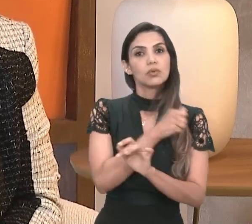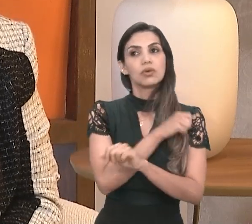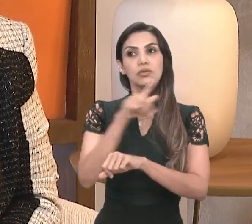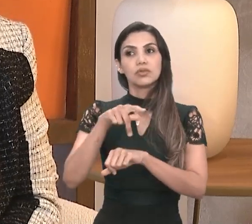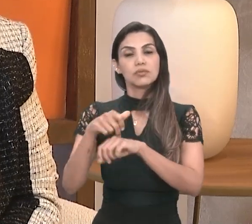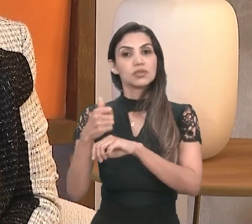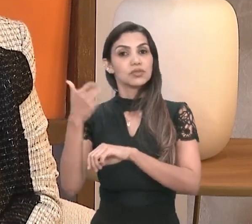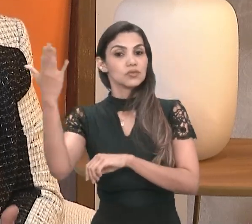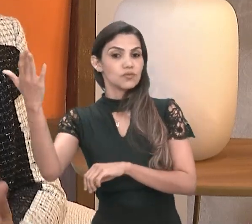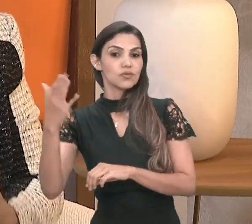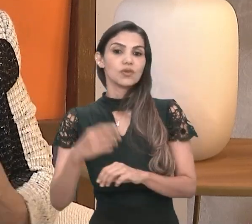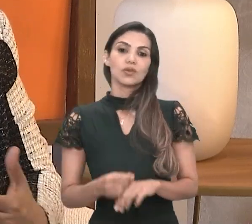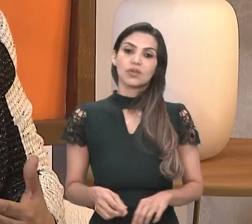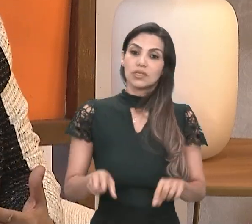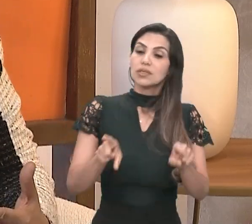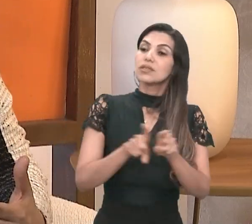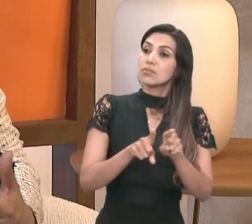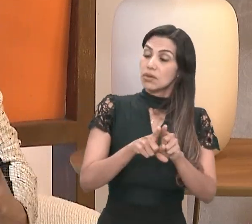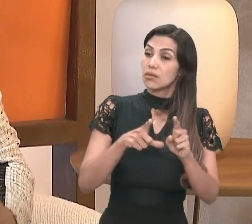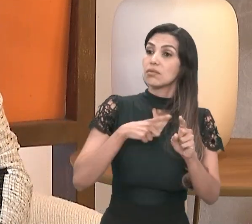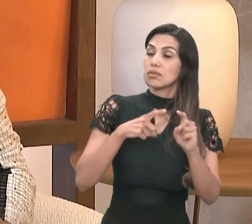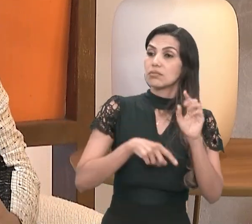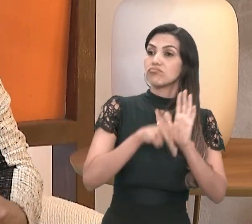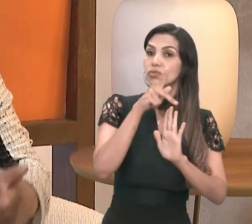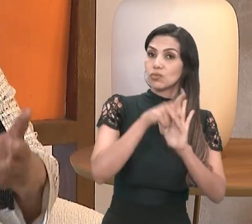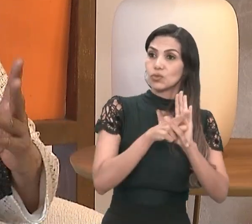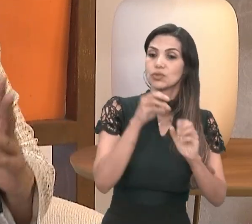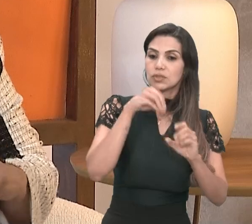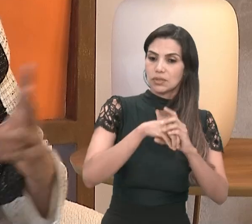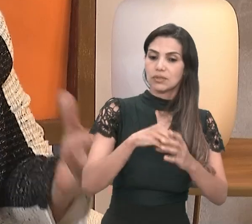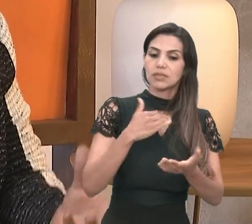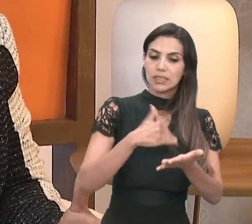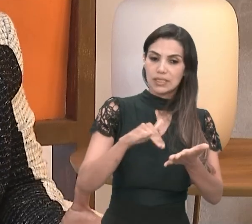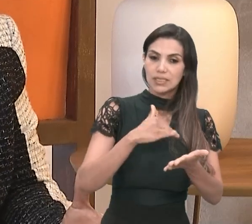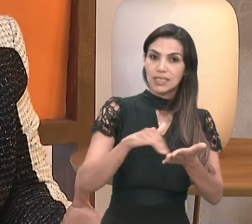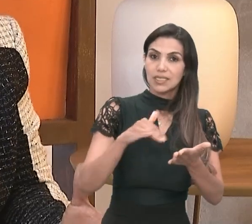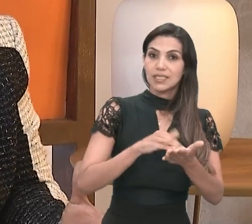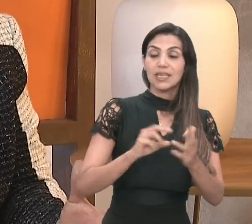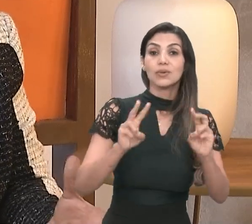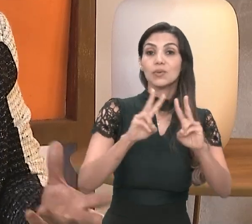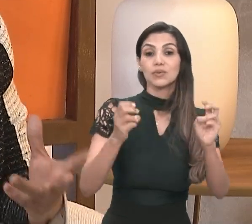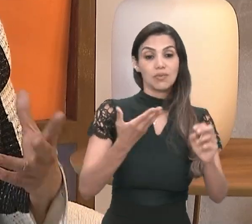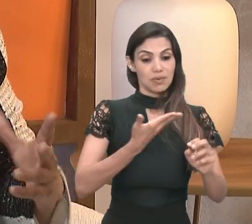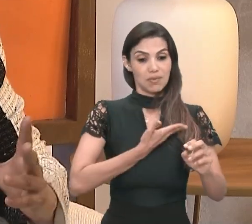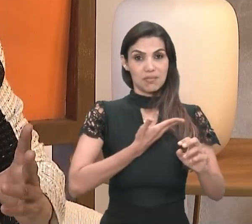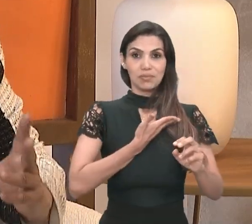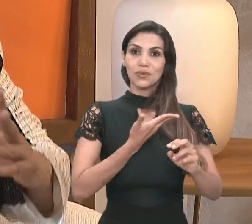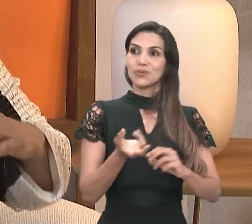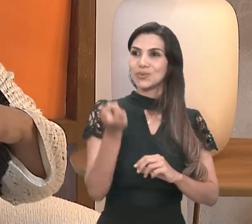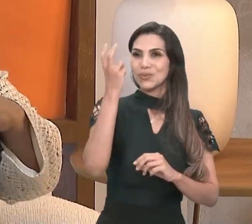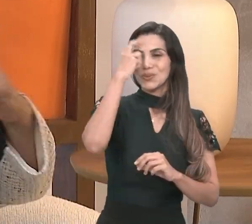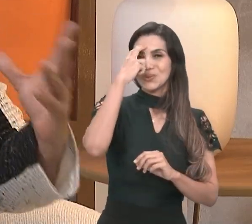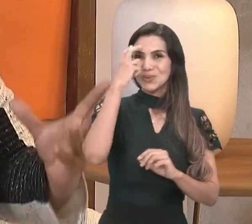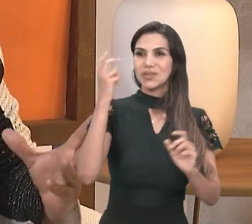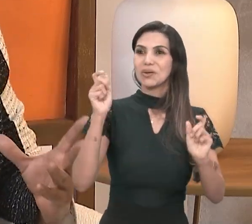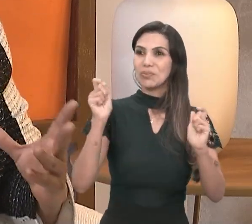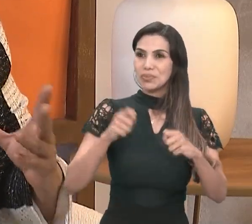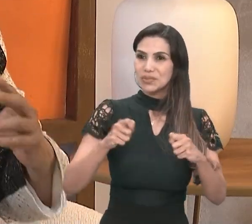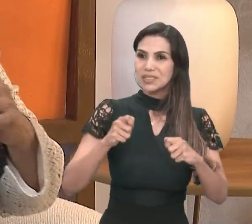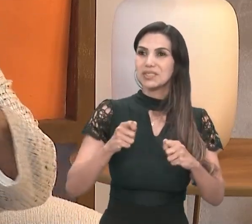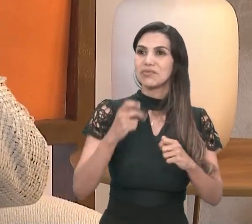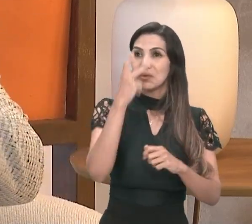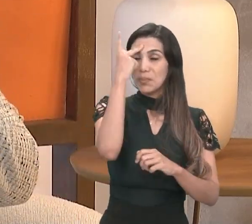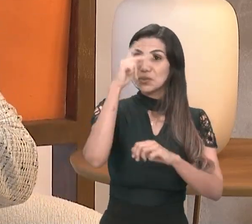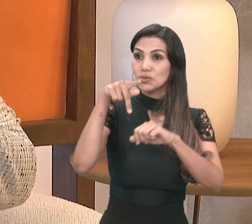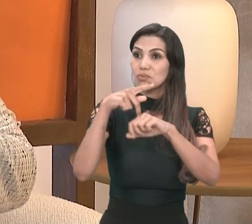aluno na sua casa, né? Nós temos um programa dentro da Secretaria que é o Amigo Cultural. Isso vai te ajudar a formar